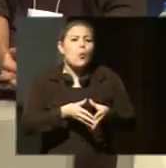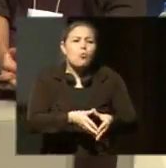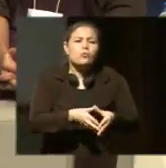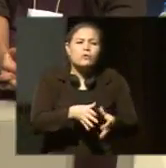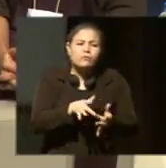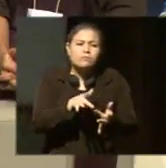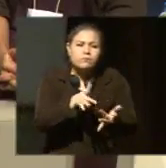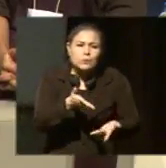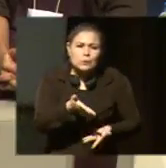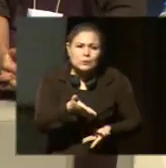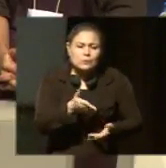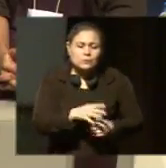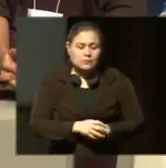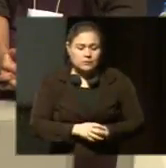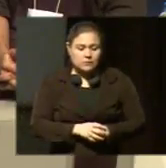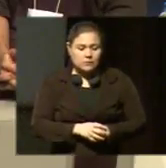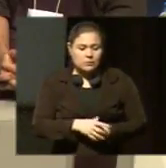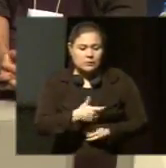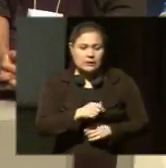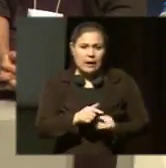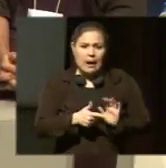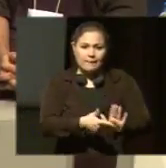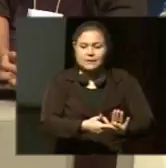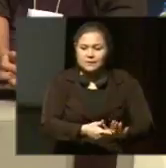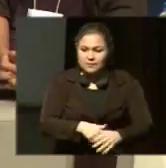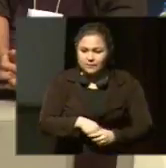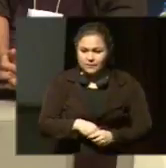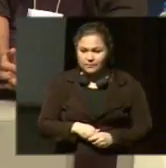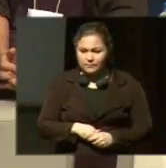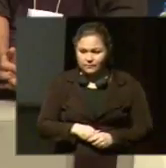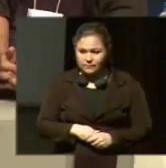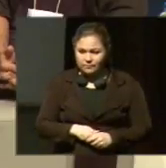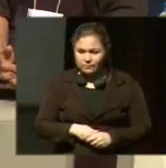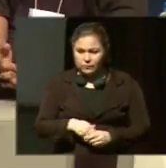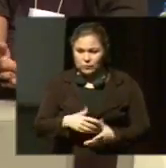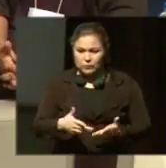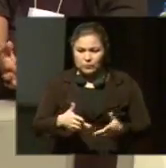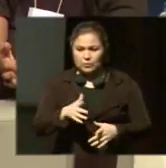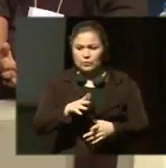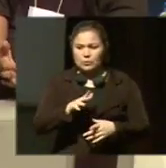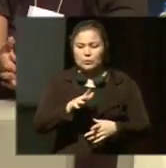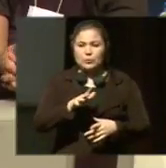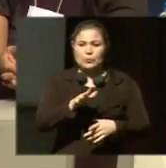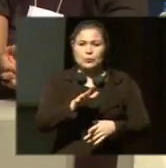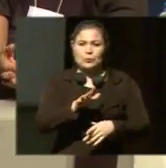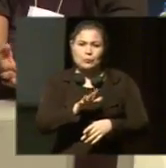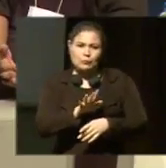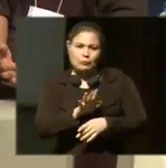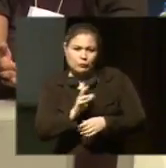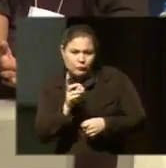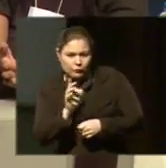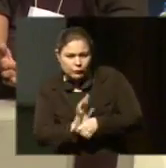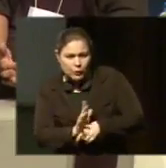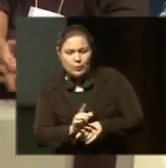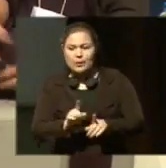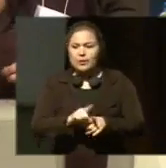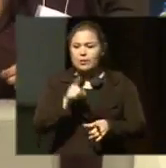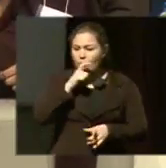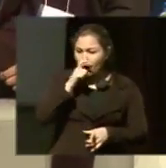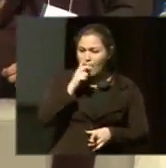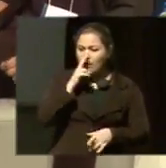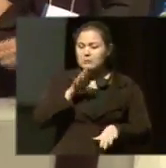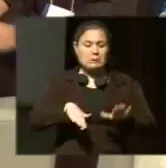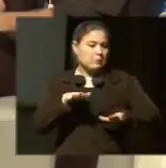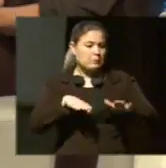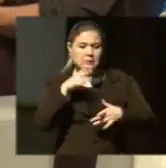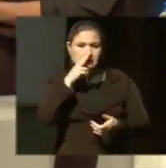que ele está apresentando no filme, na novela, independente se for